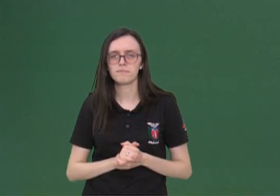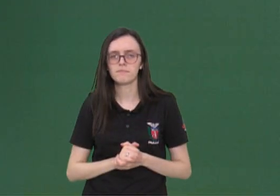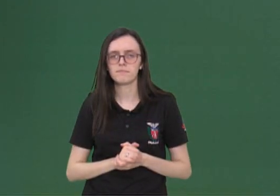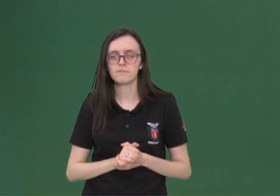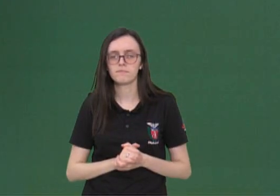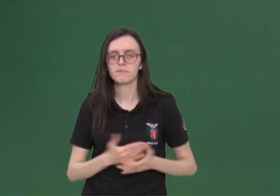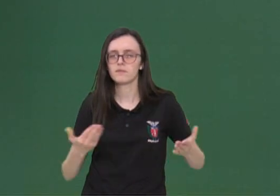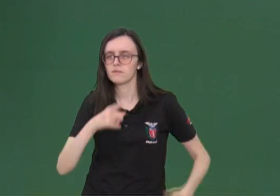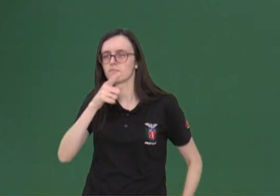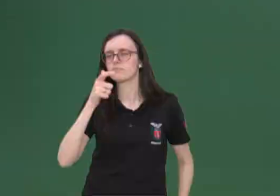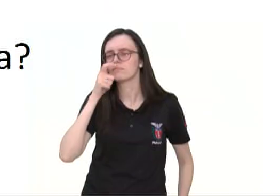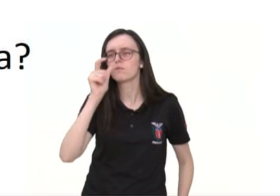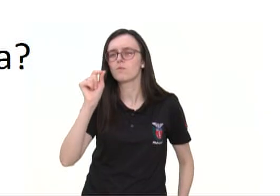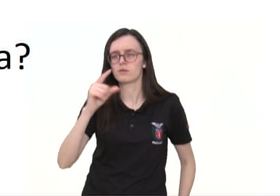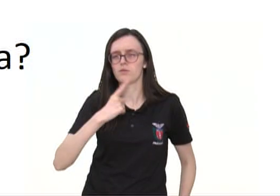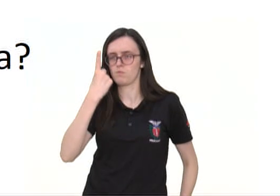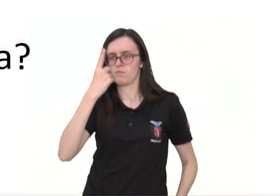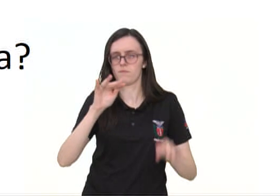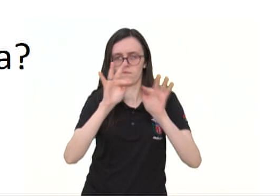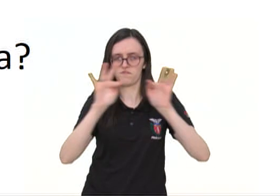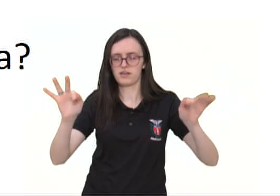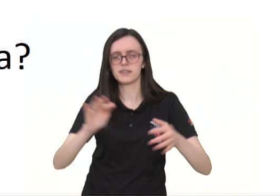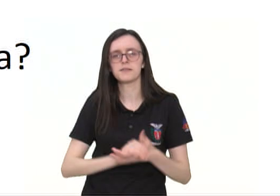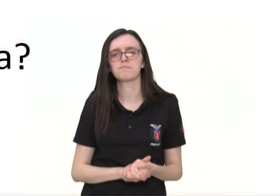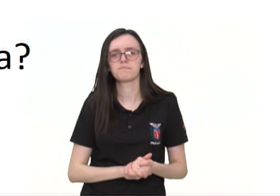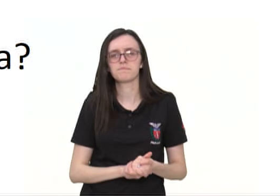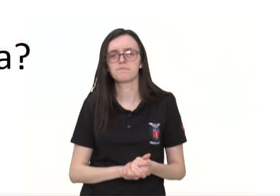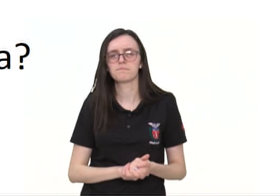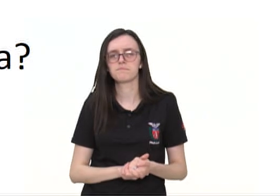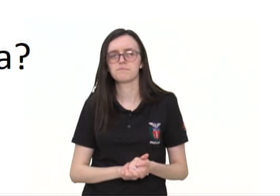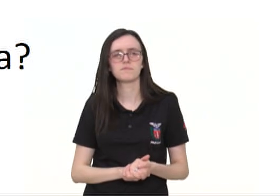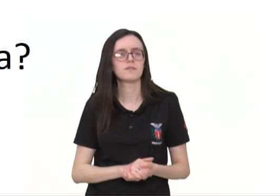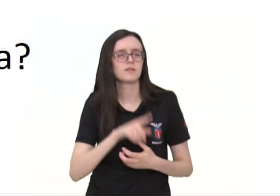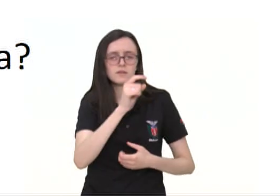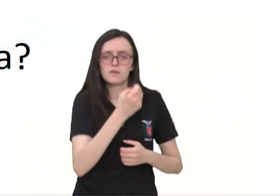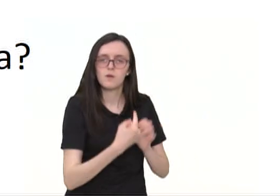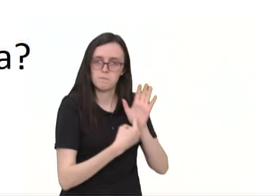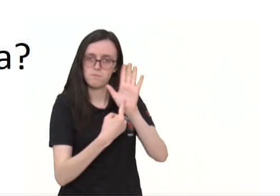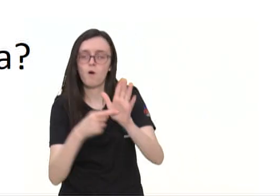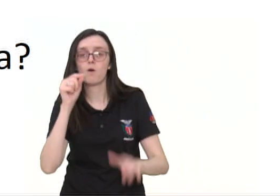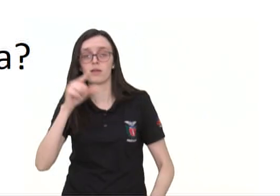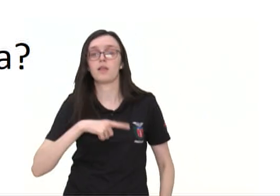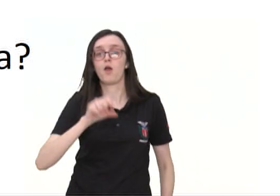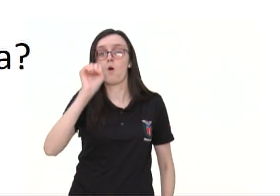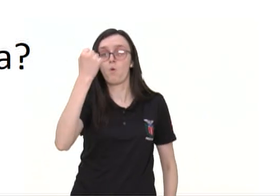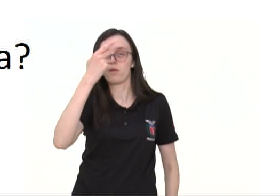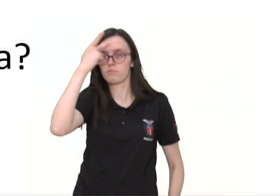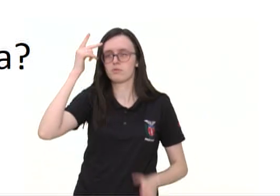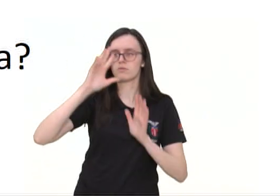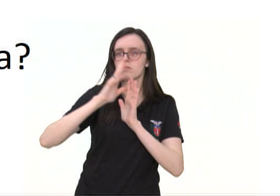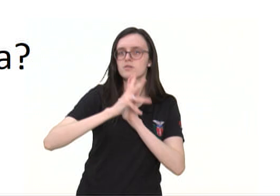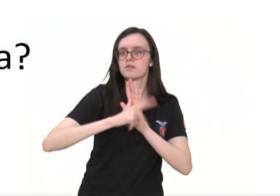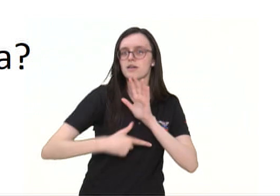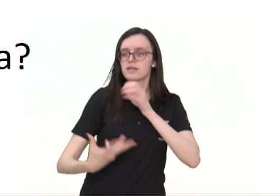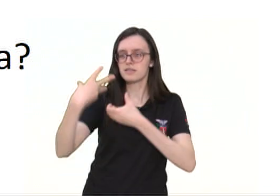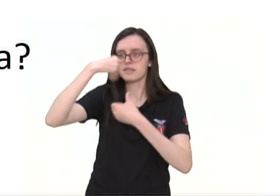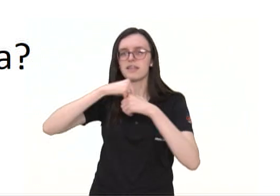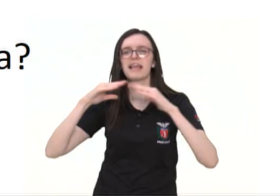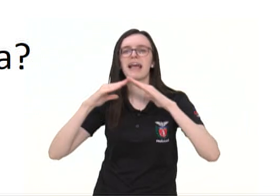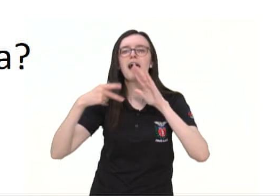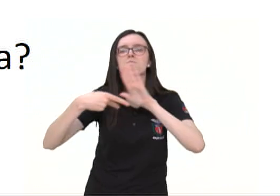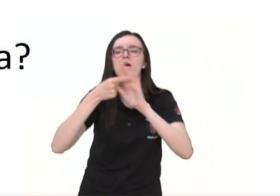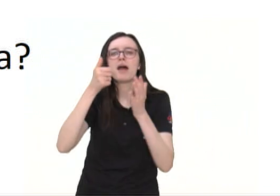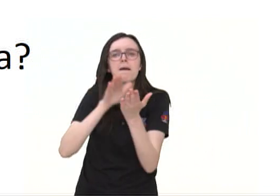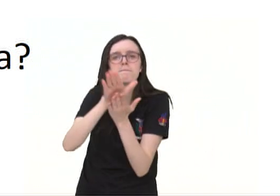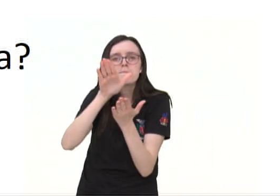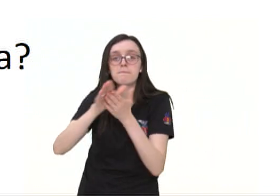Agora, observem a seguinte frase. Conta-se que 8 ladrões se trancam na Casa da Moeda da Espanha. Vocês